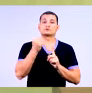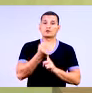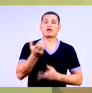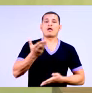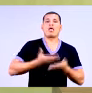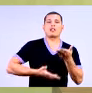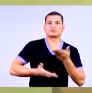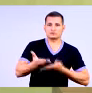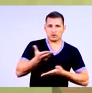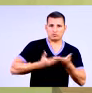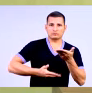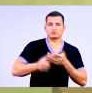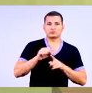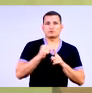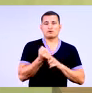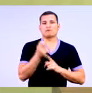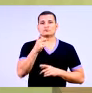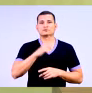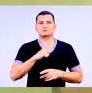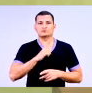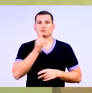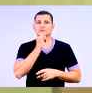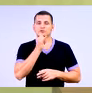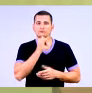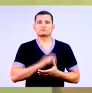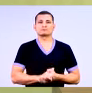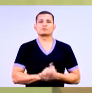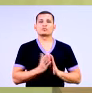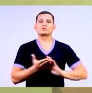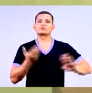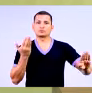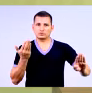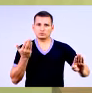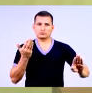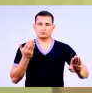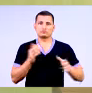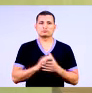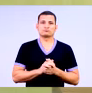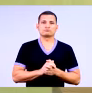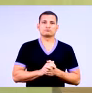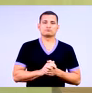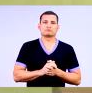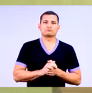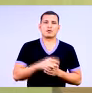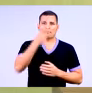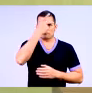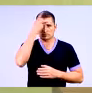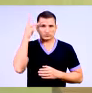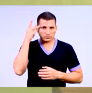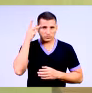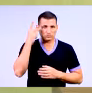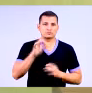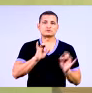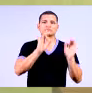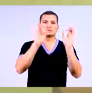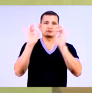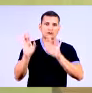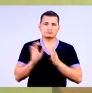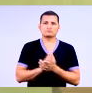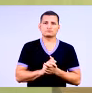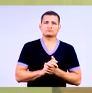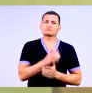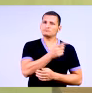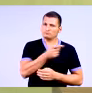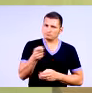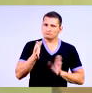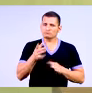sociais. Você tem, por exemplo, o excluído, um portador de necessidade especial. Essa semana passou uma reportagem na televisão